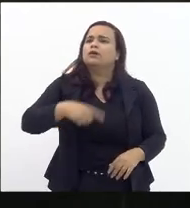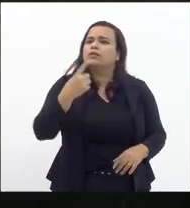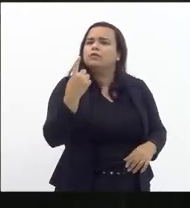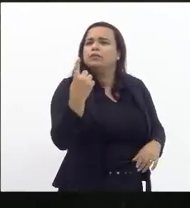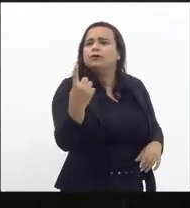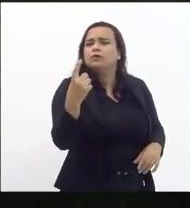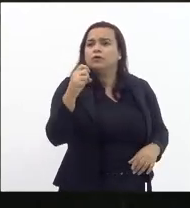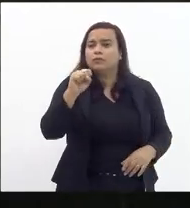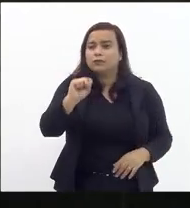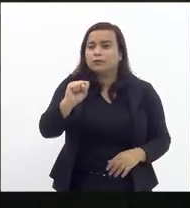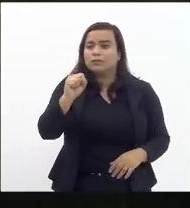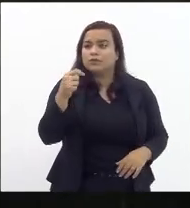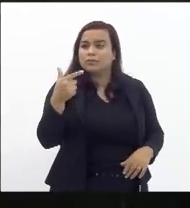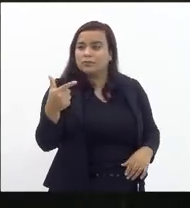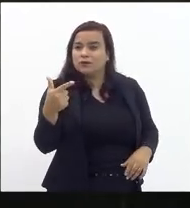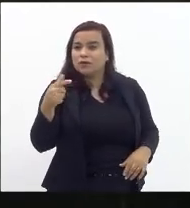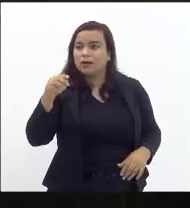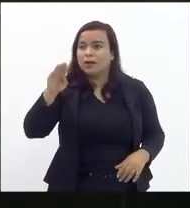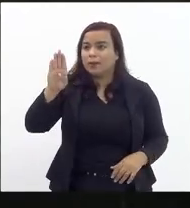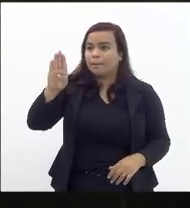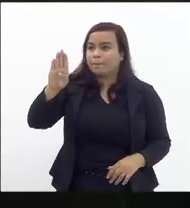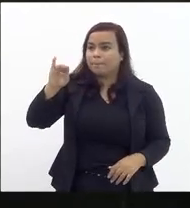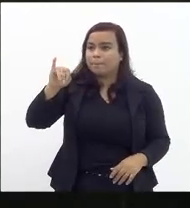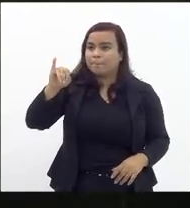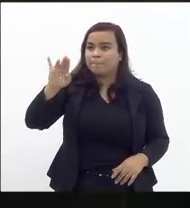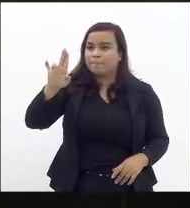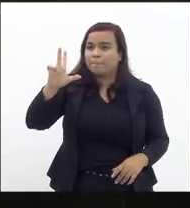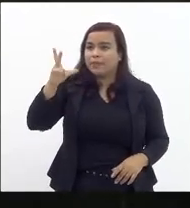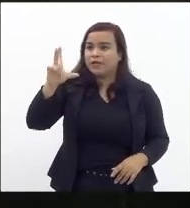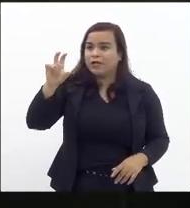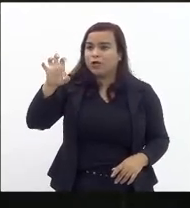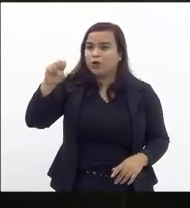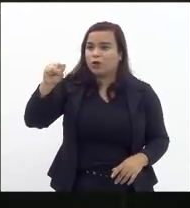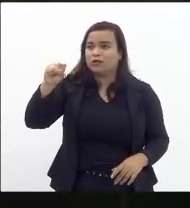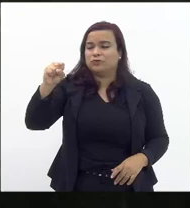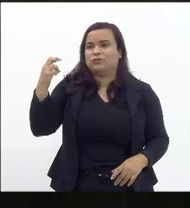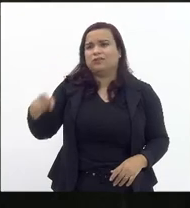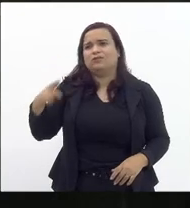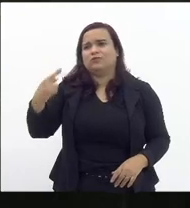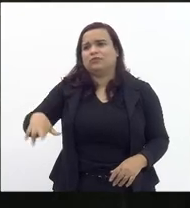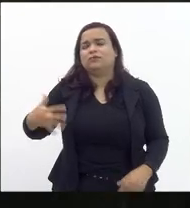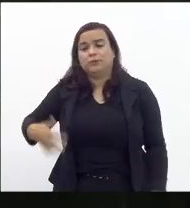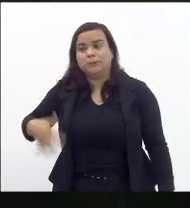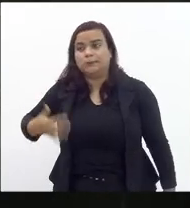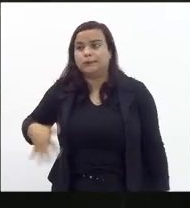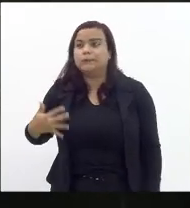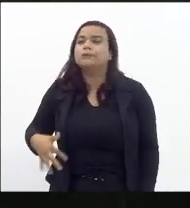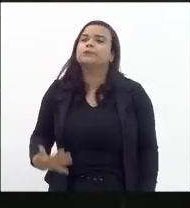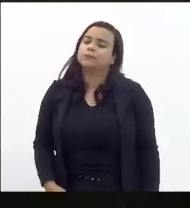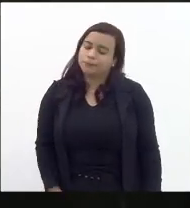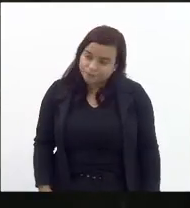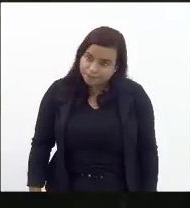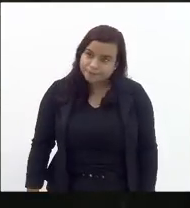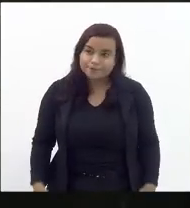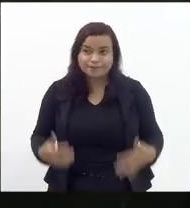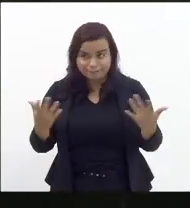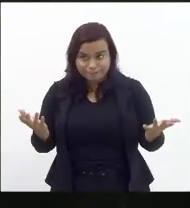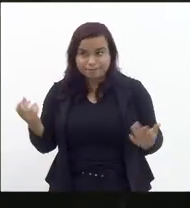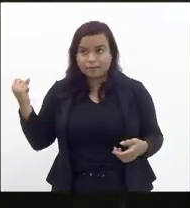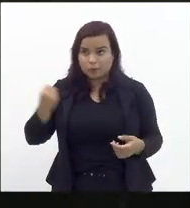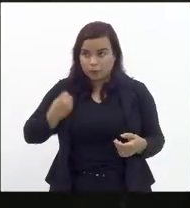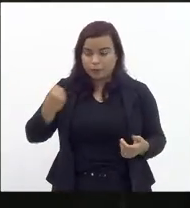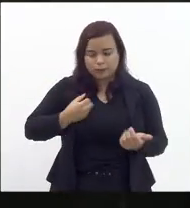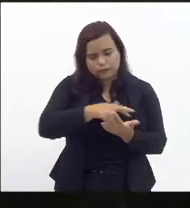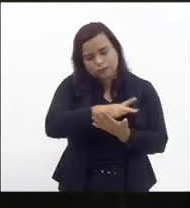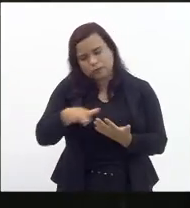182 bilhões de reais. Então, São esses os números que a